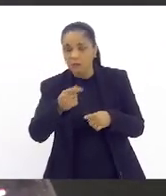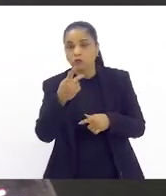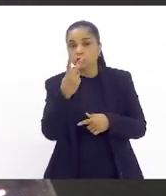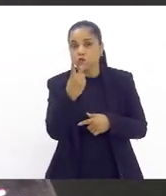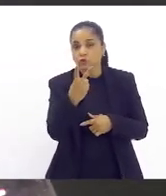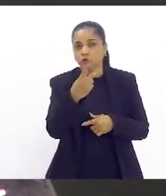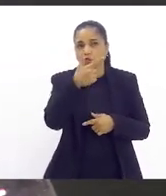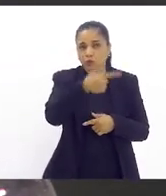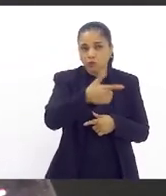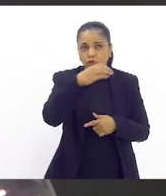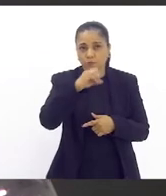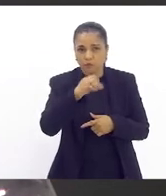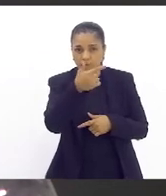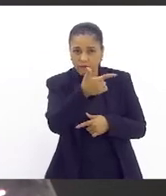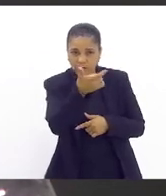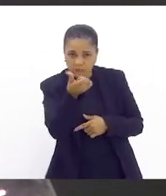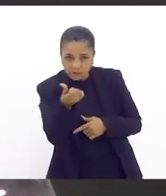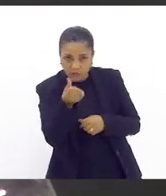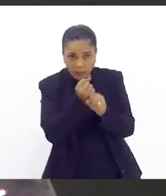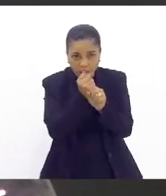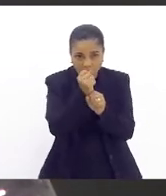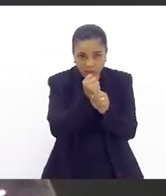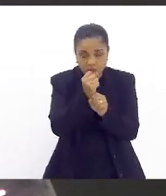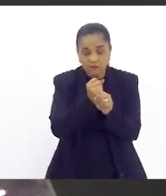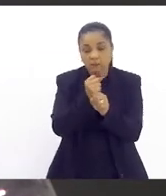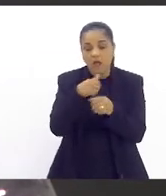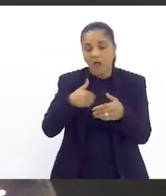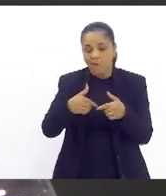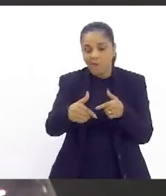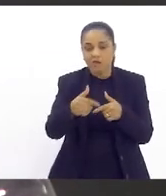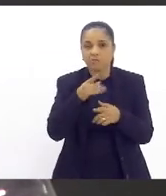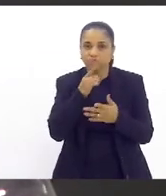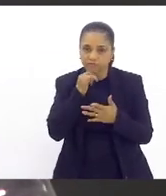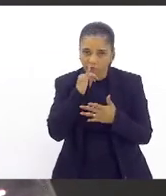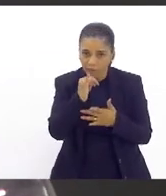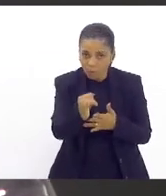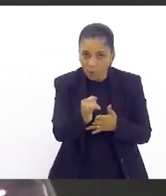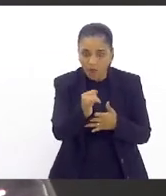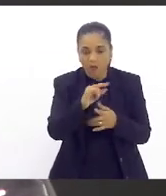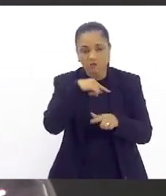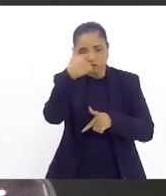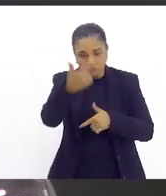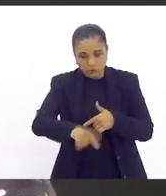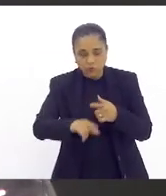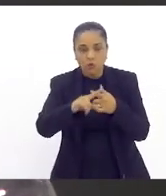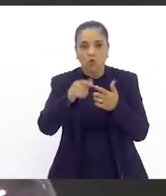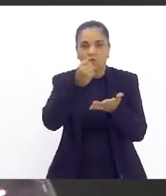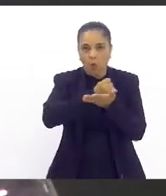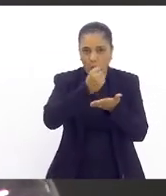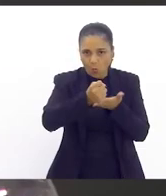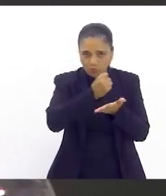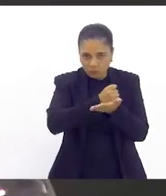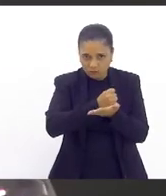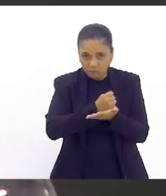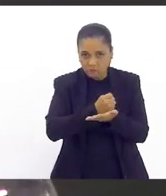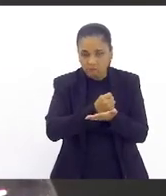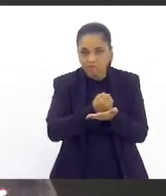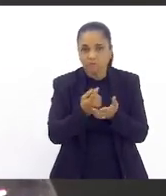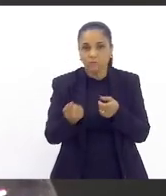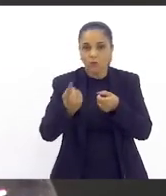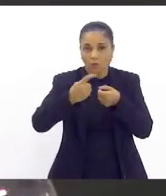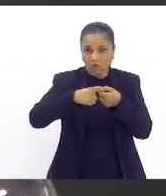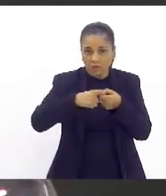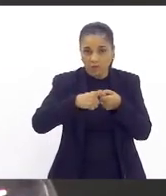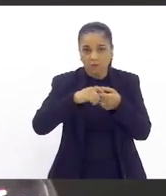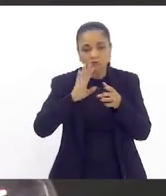Elas têm que informar até o final deste ano 2023 se elas têm interesse na renovação da concessão a gente